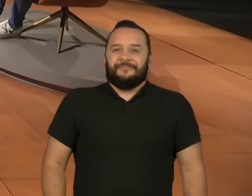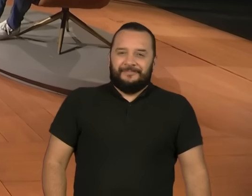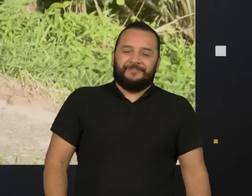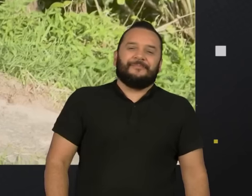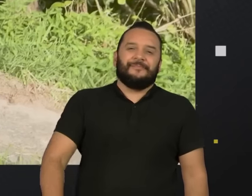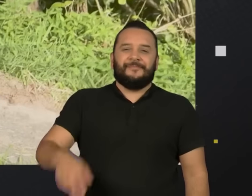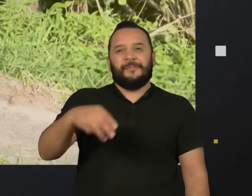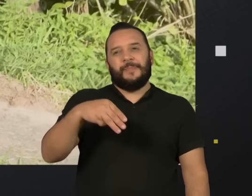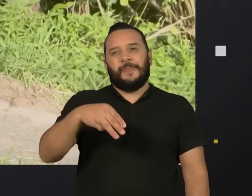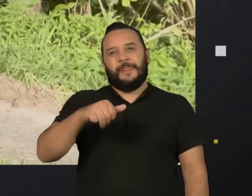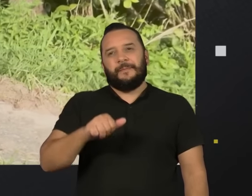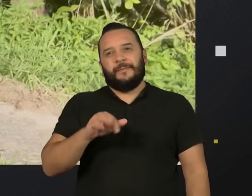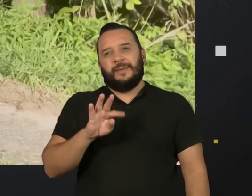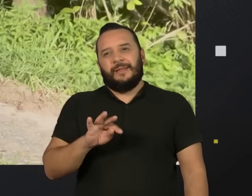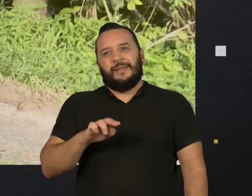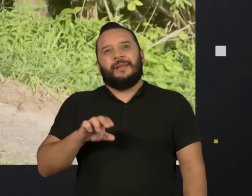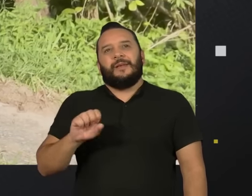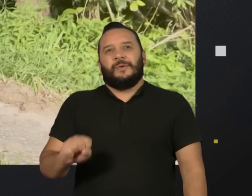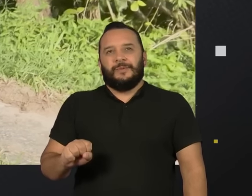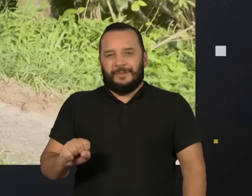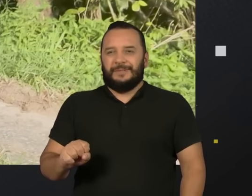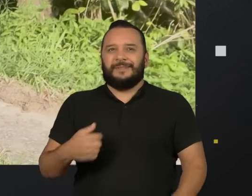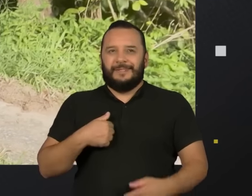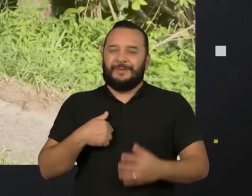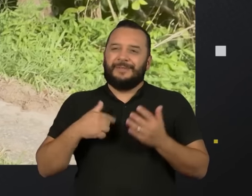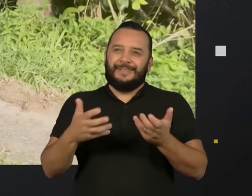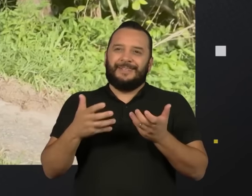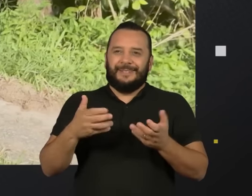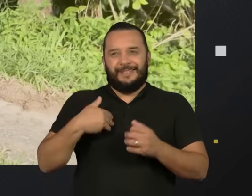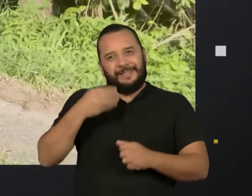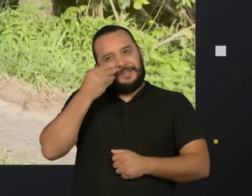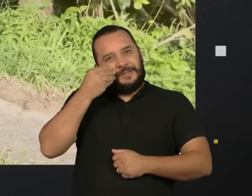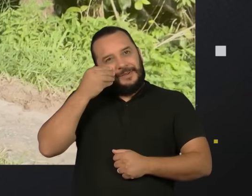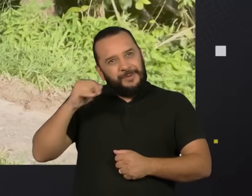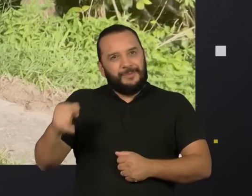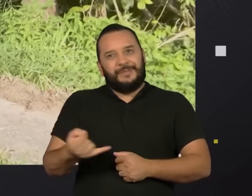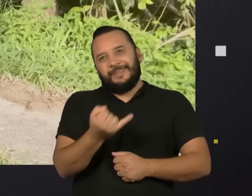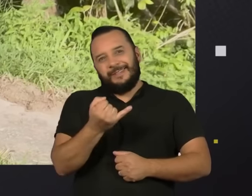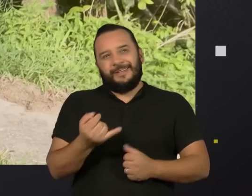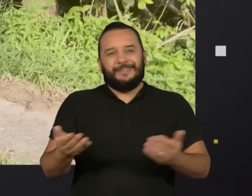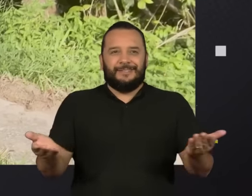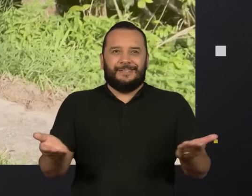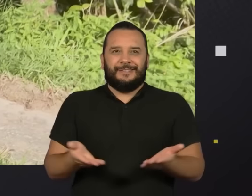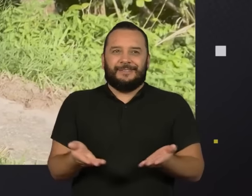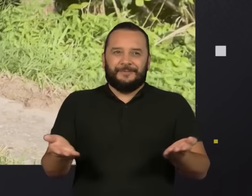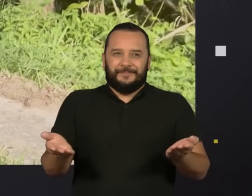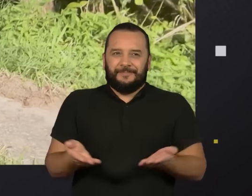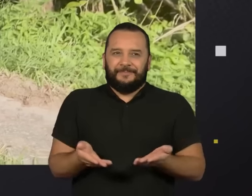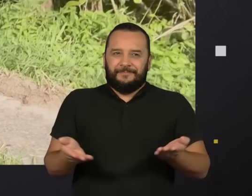Mateus, querido, eu estava esperando mesmo uma oportunidade como essa de agora,